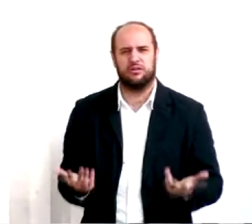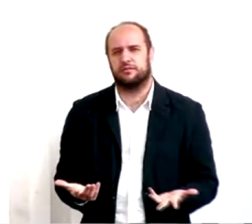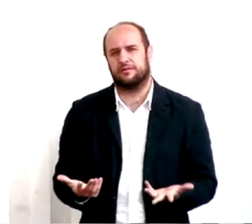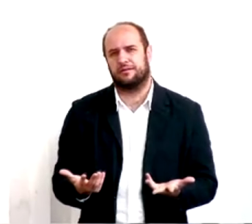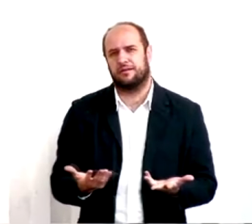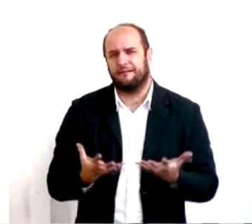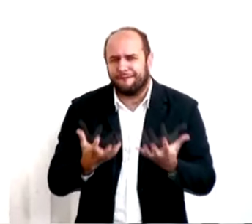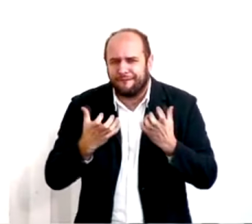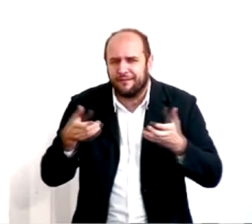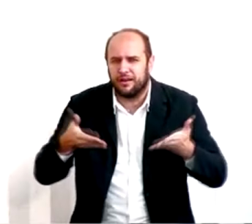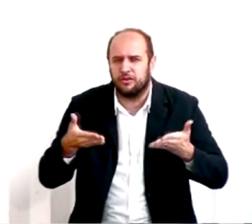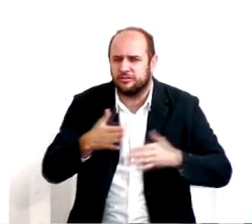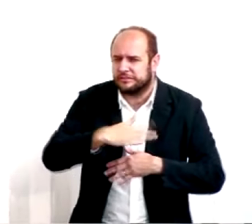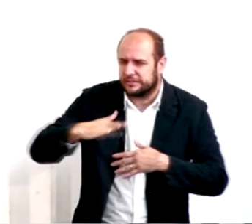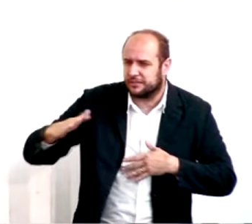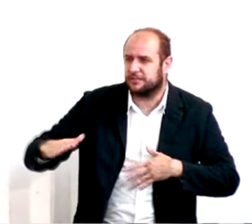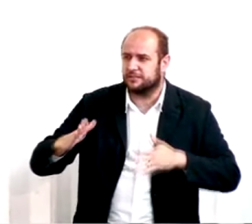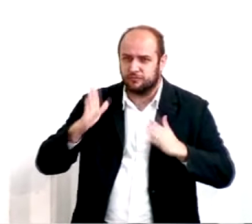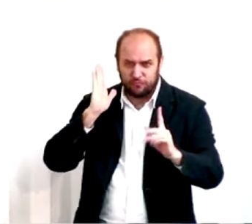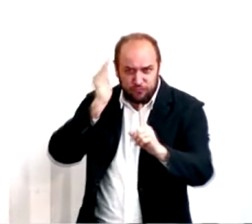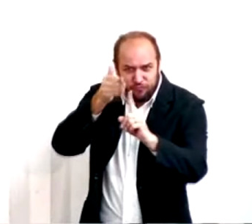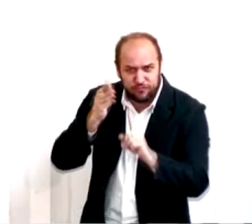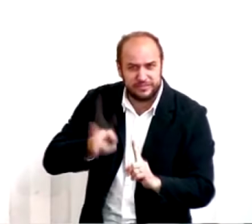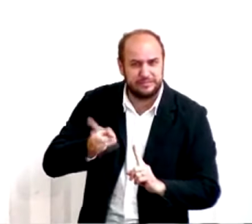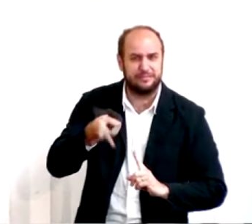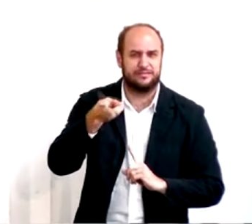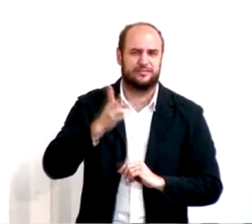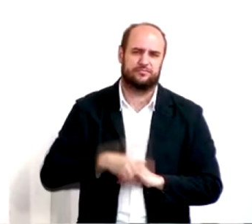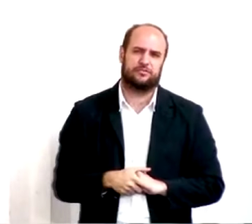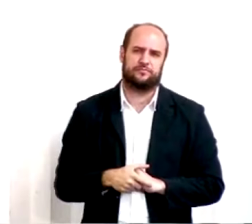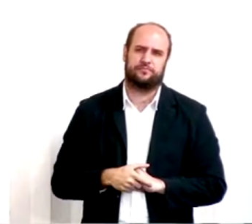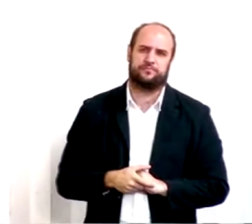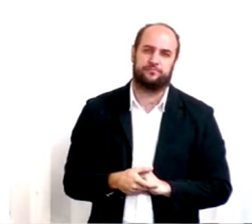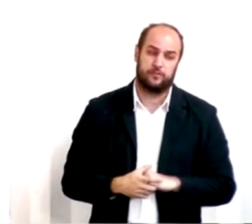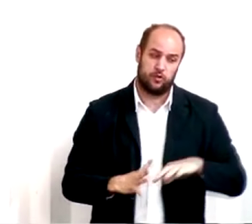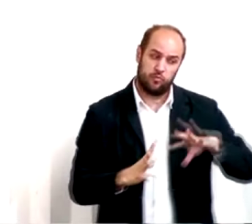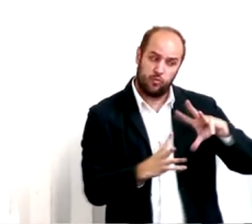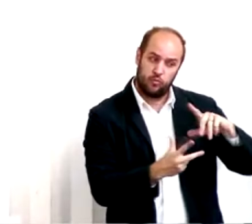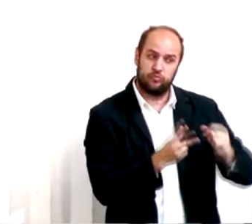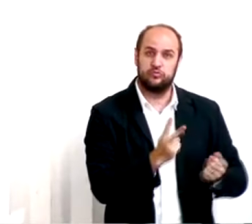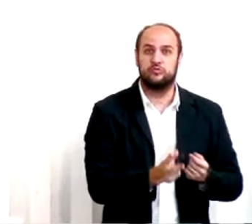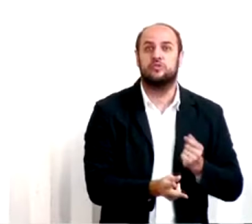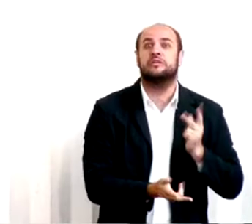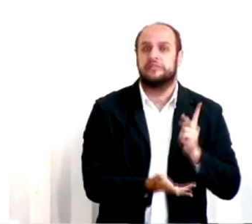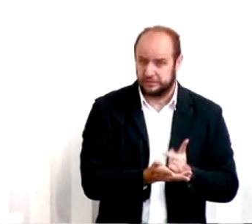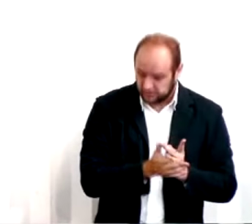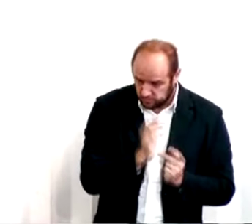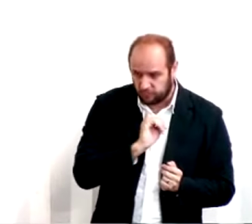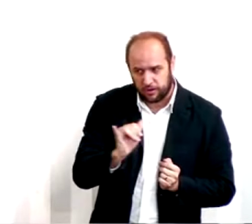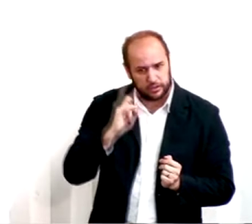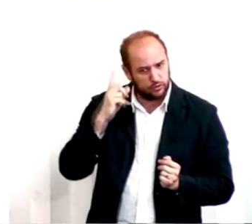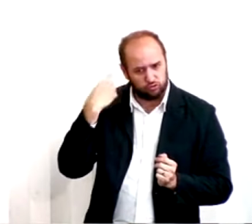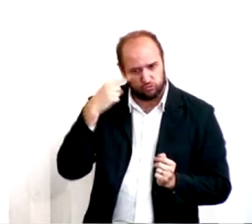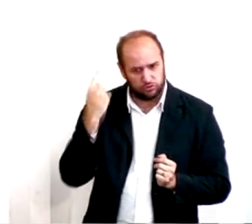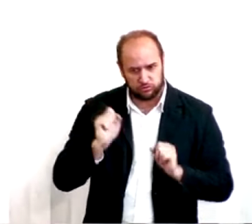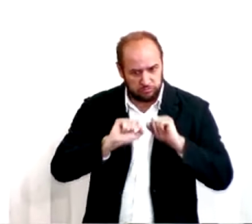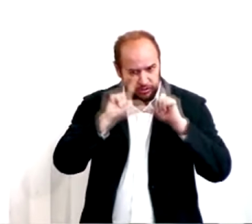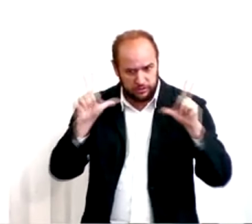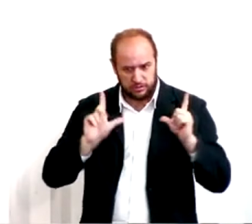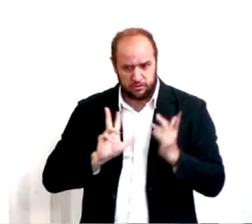dia a humanidade sempre disse que era loucura se reunir em uma igreja de manhã para adorar a Deus simplesmente